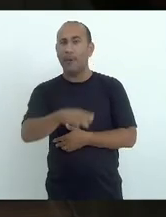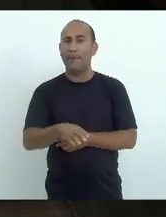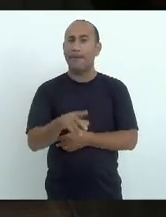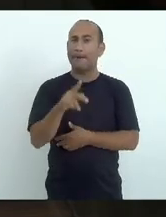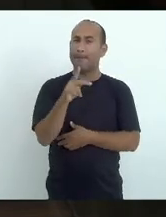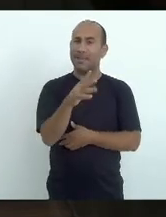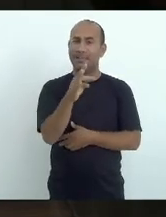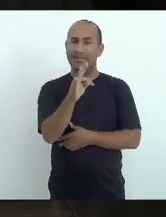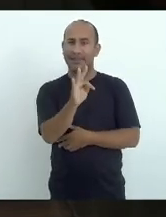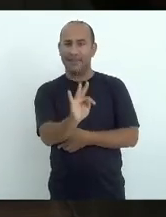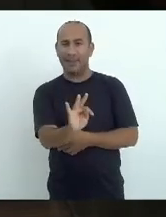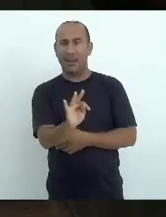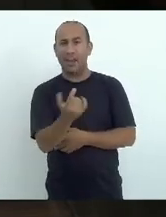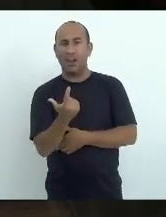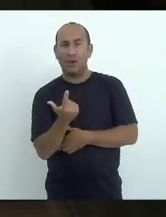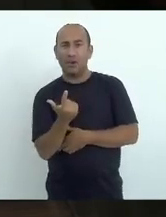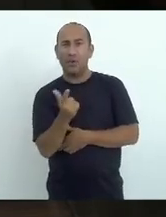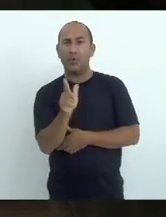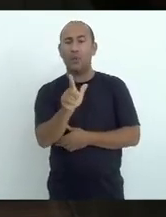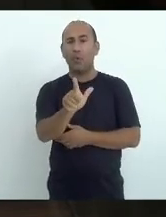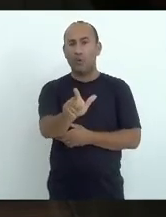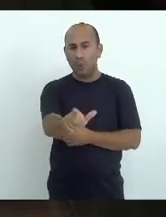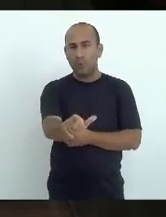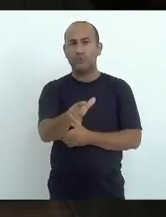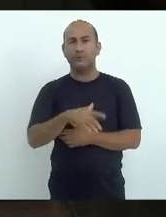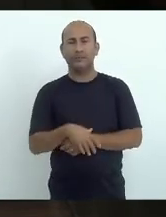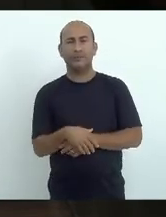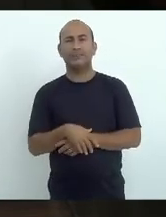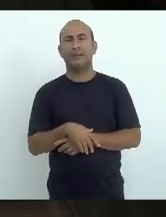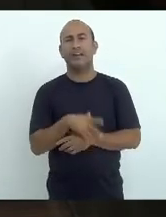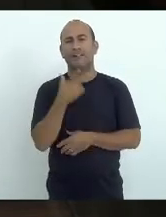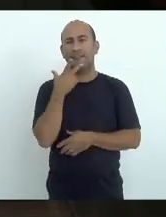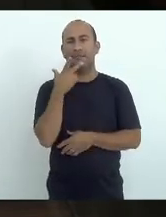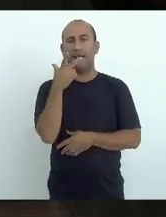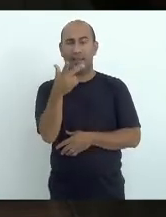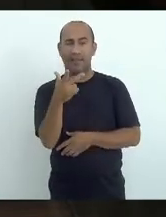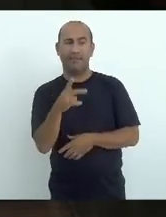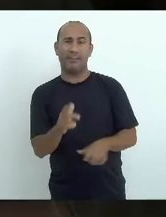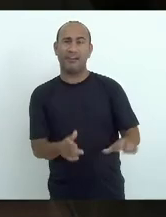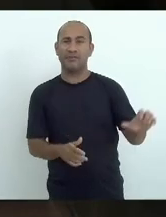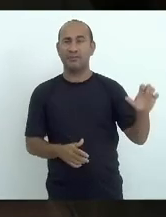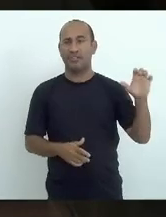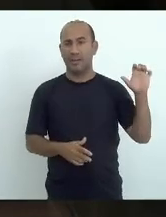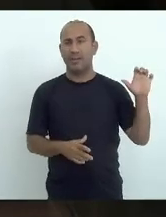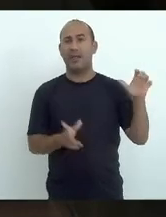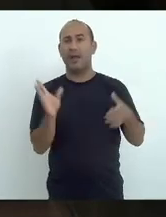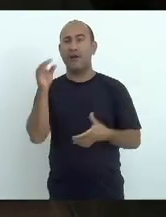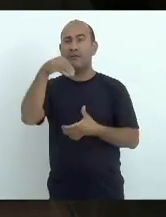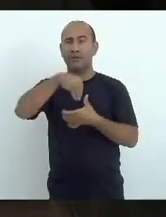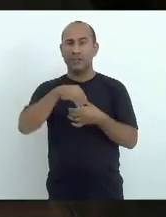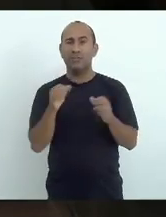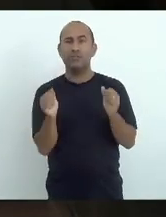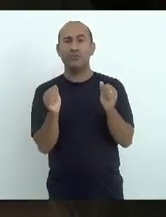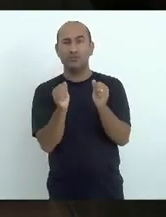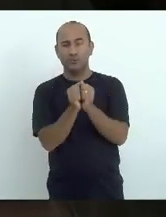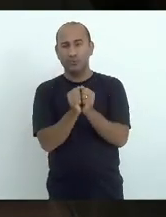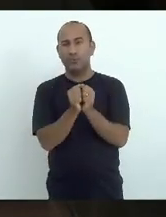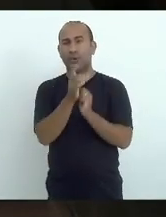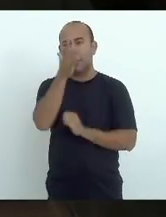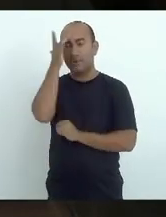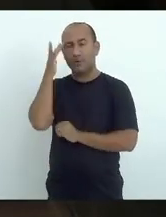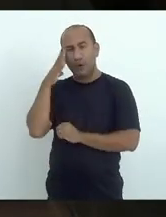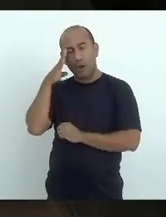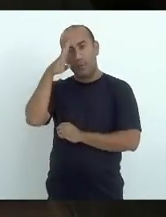petistas e outras siglas ditas de esquerda votando junto com os